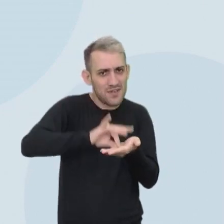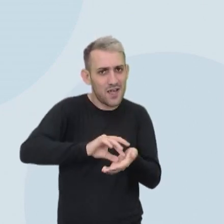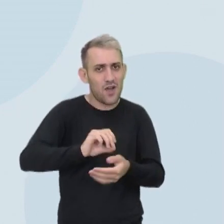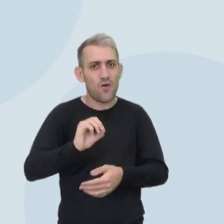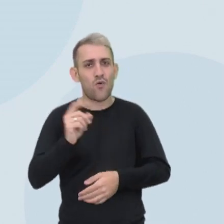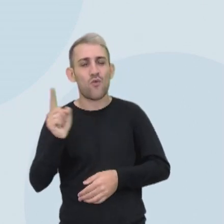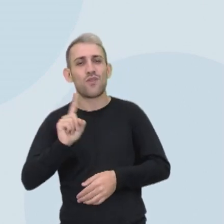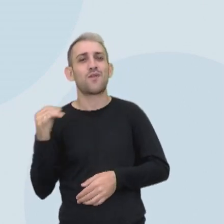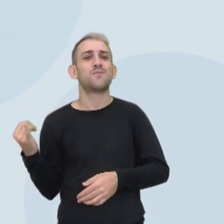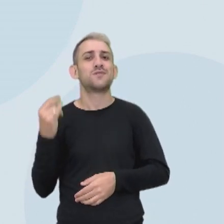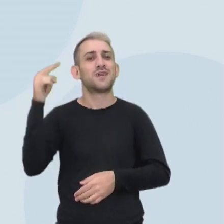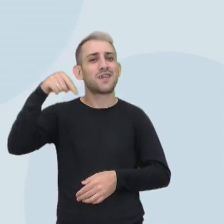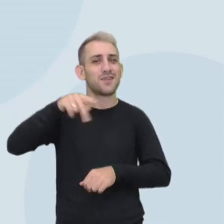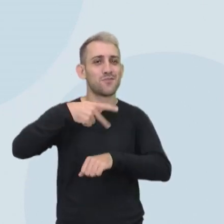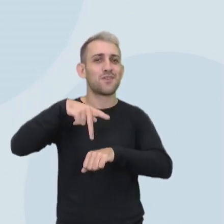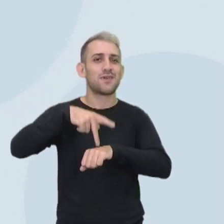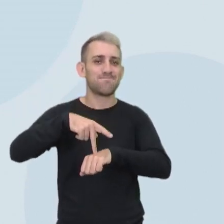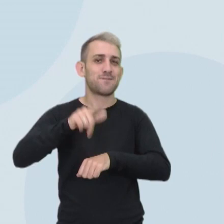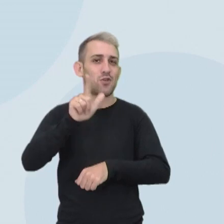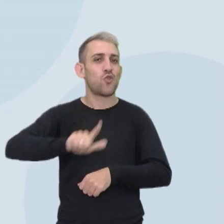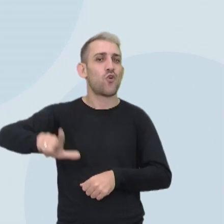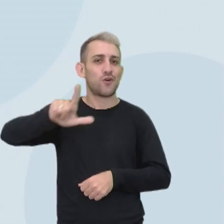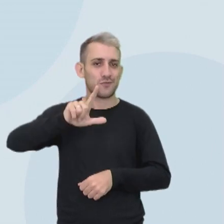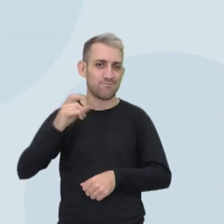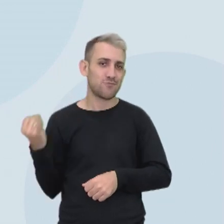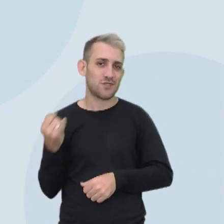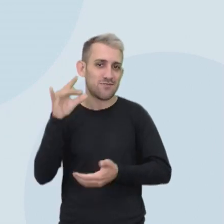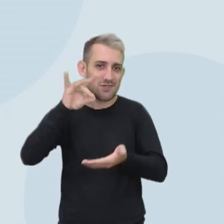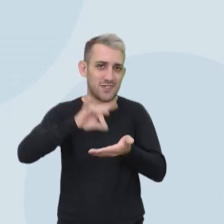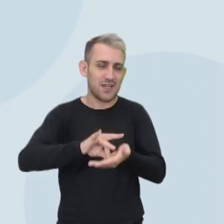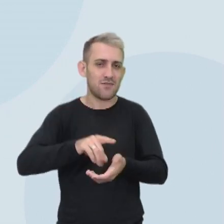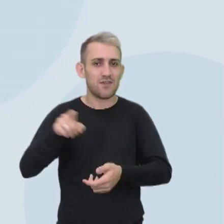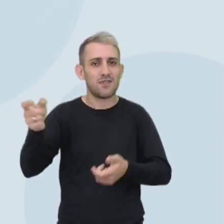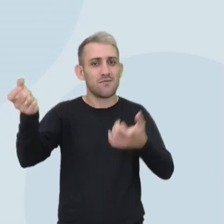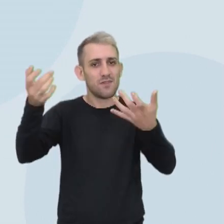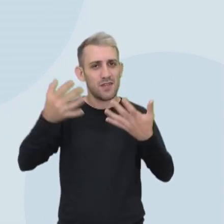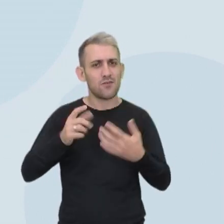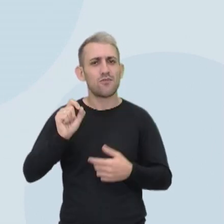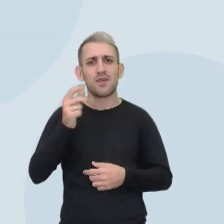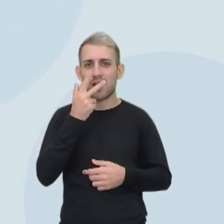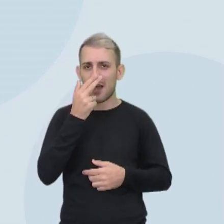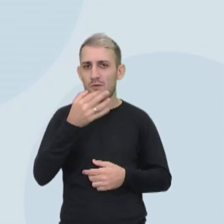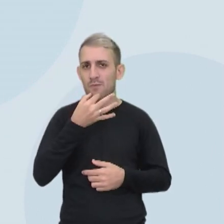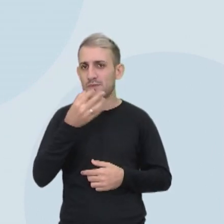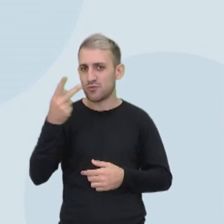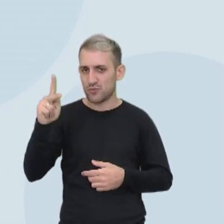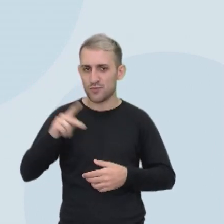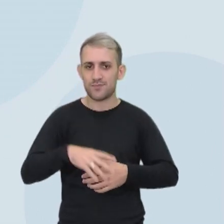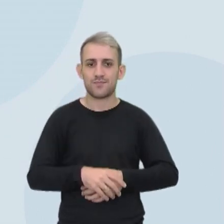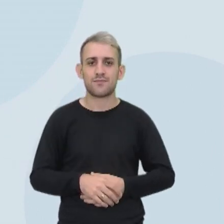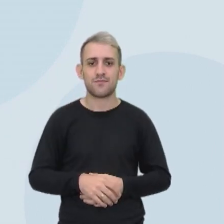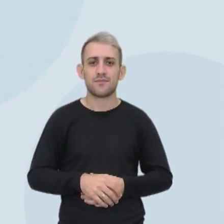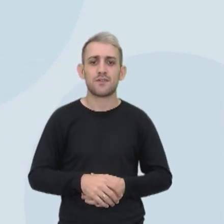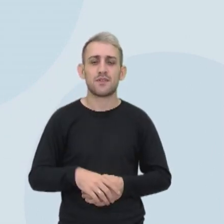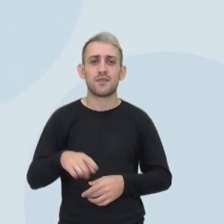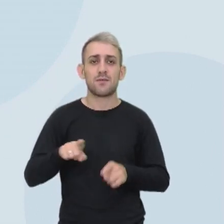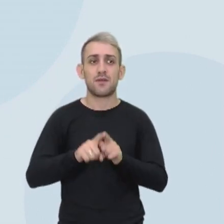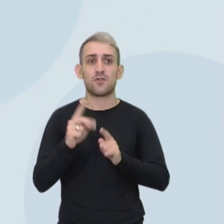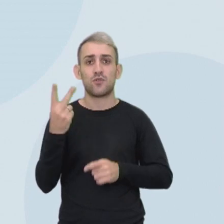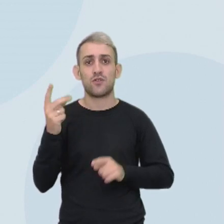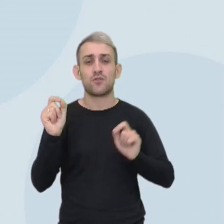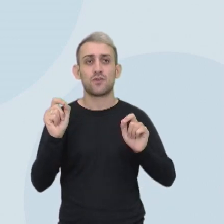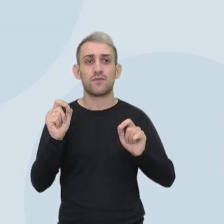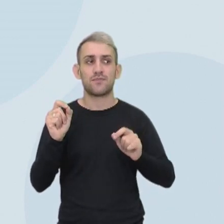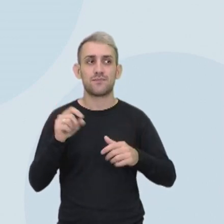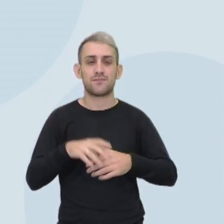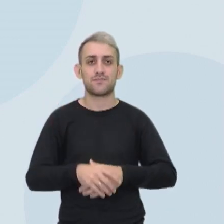algo importante no nosso país? Lógico que é importante, né? Então, explique o que vocês acharam. E o questionamento 2, está aí já na